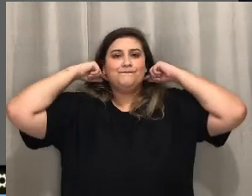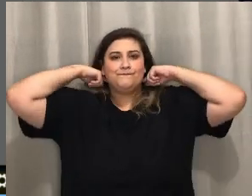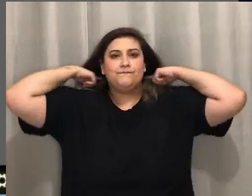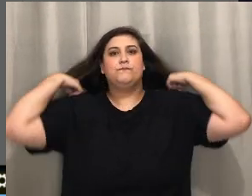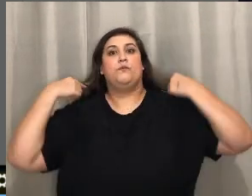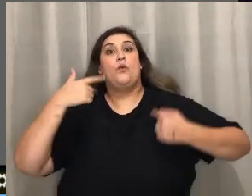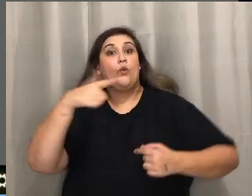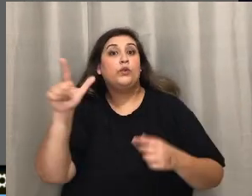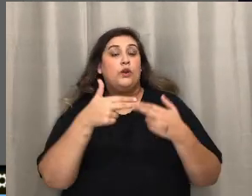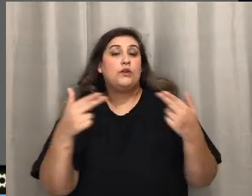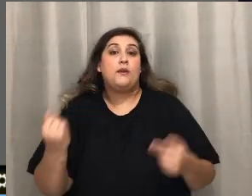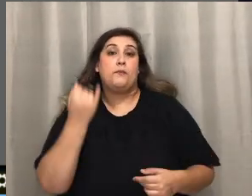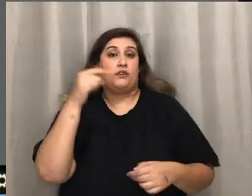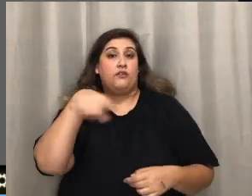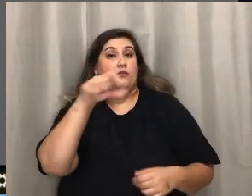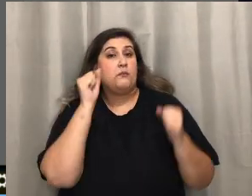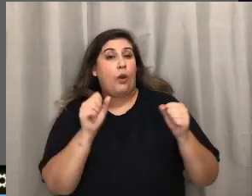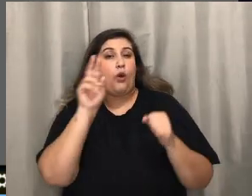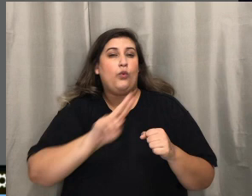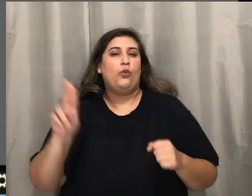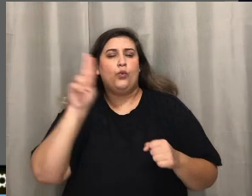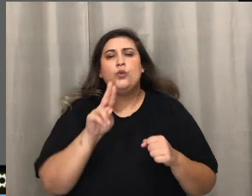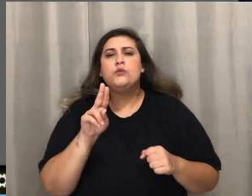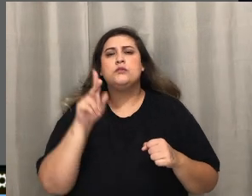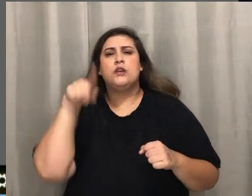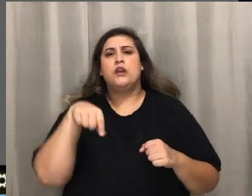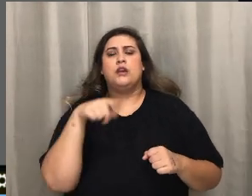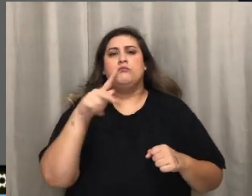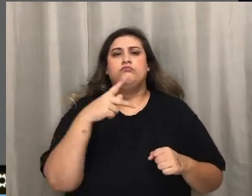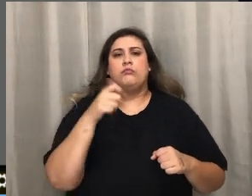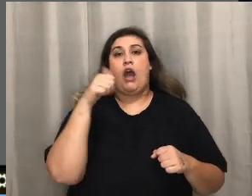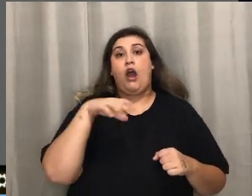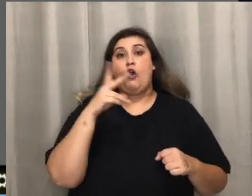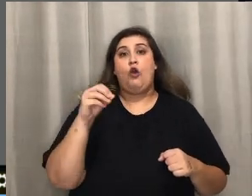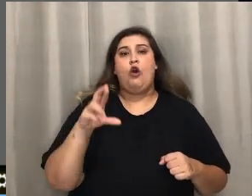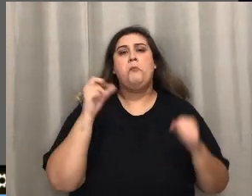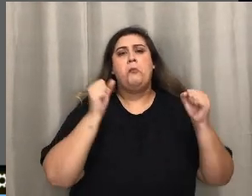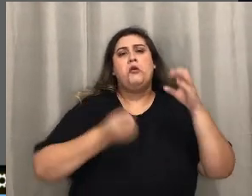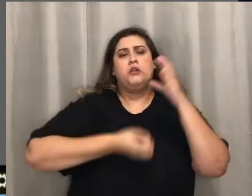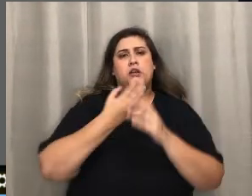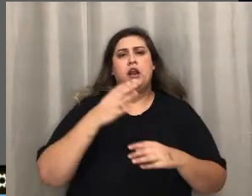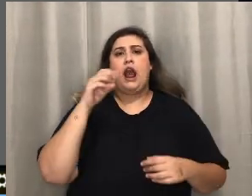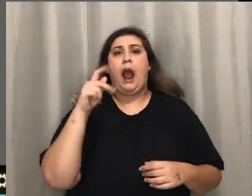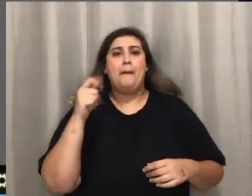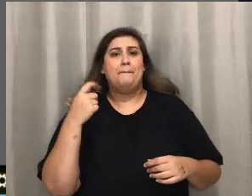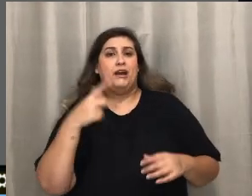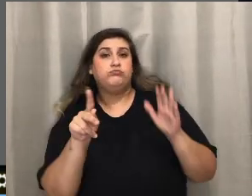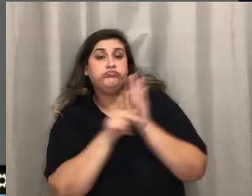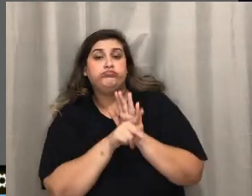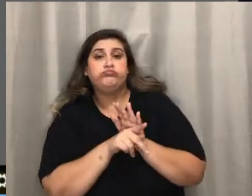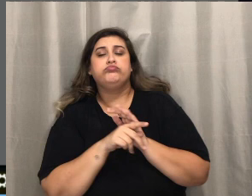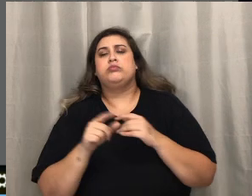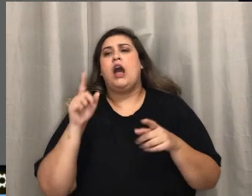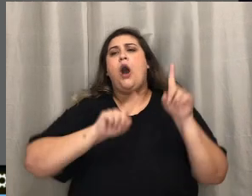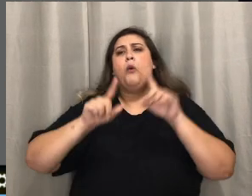Outra consideração importante que vocês podem utilizar o próprio Anchor para criar uma capa definitiva ou